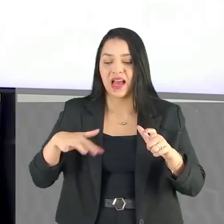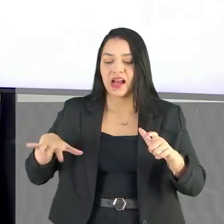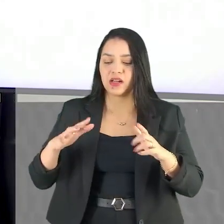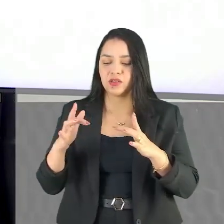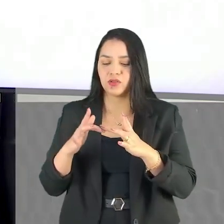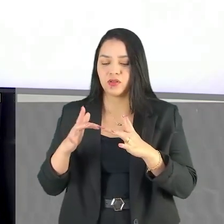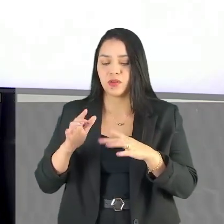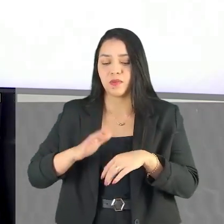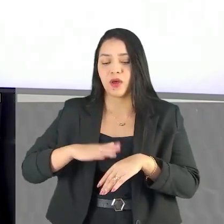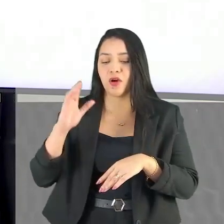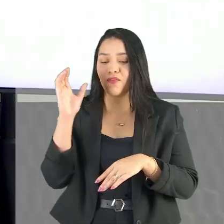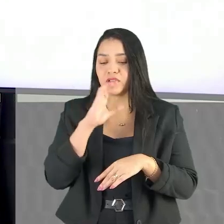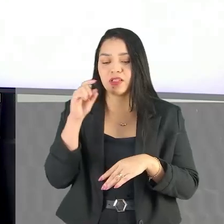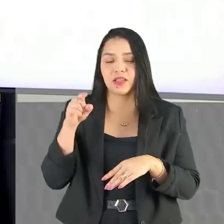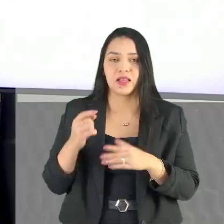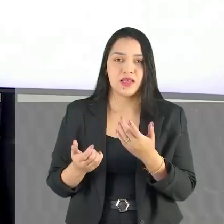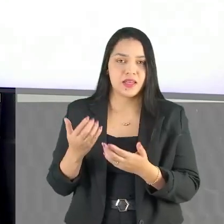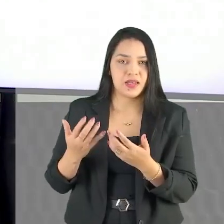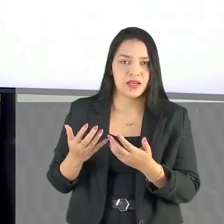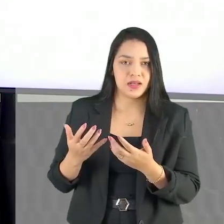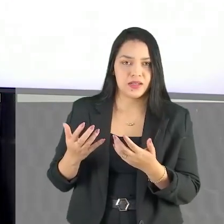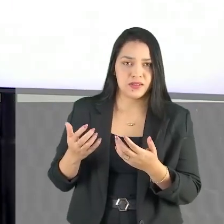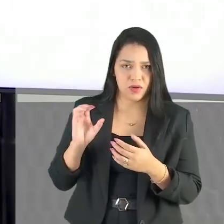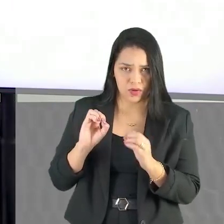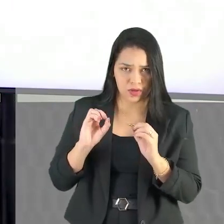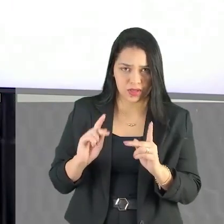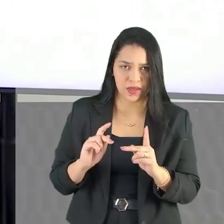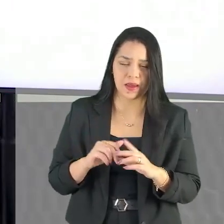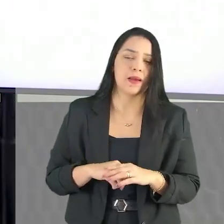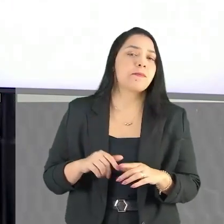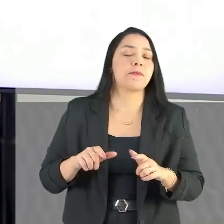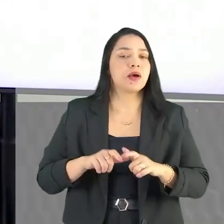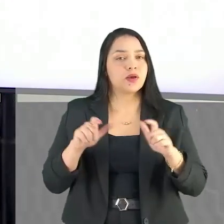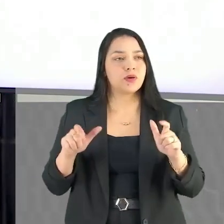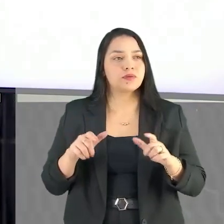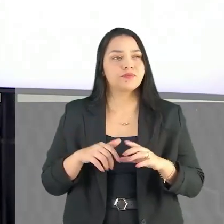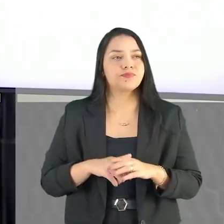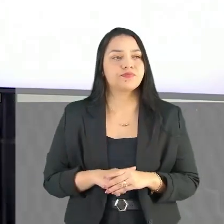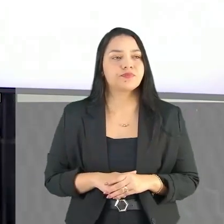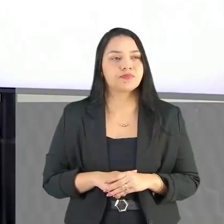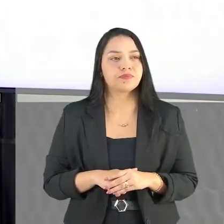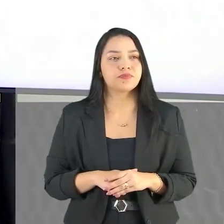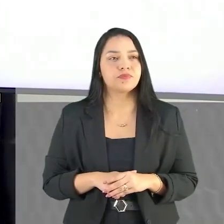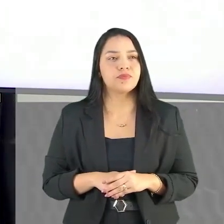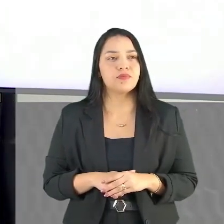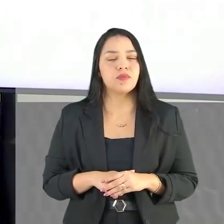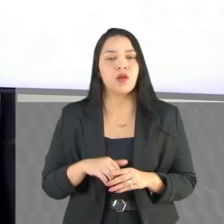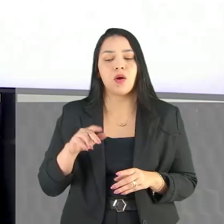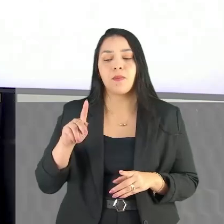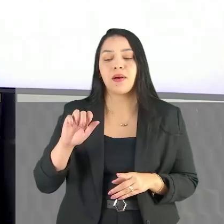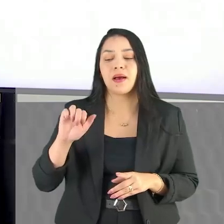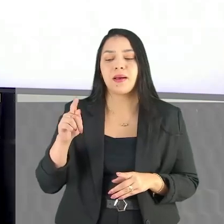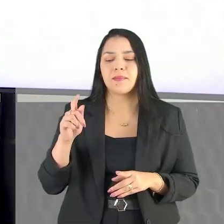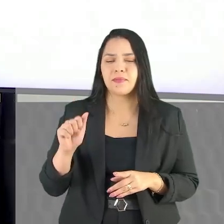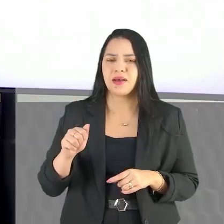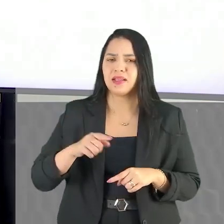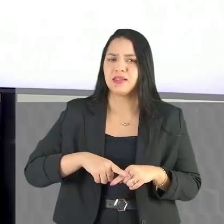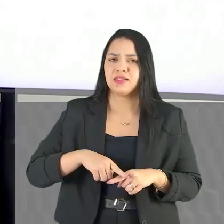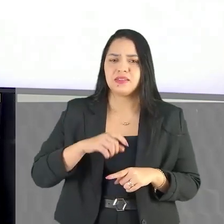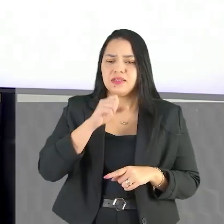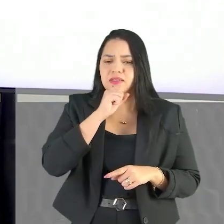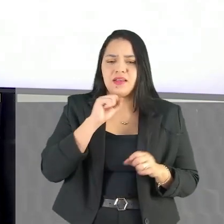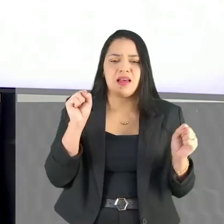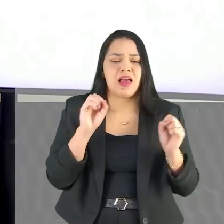contato, maior a velocidade daquela reação. Tranquilo? Maior é a velocidade daquela reação. Uma palha de aço, ela enferruja muito